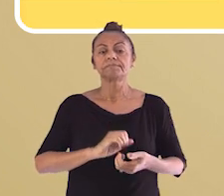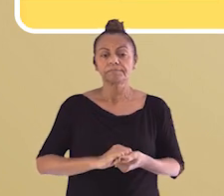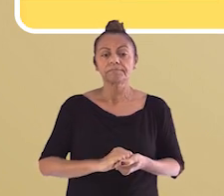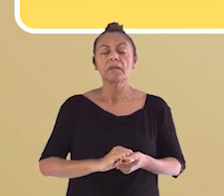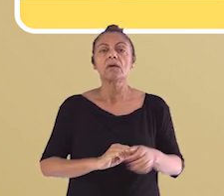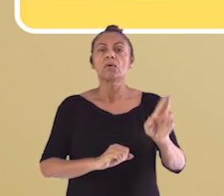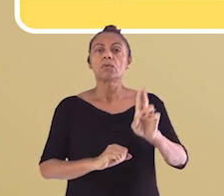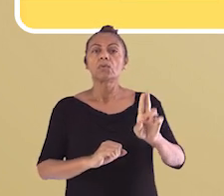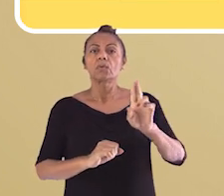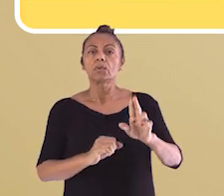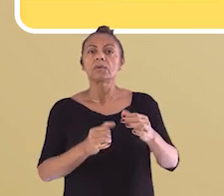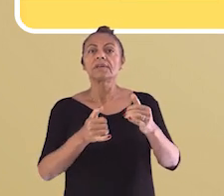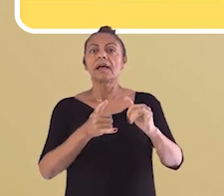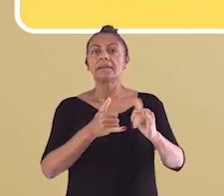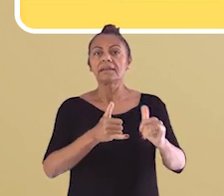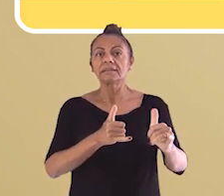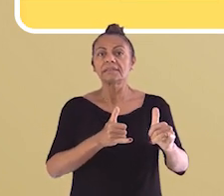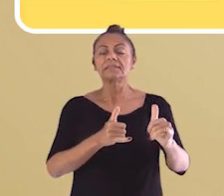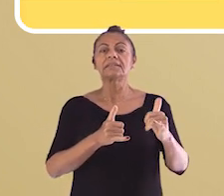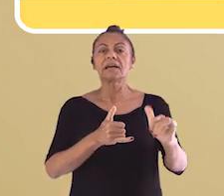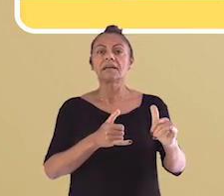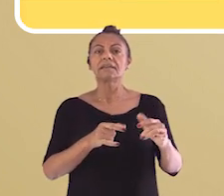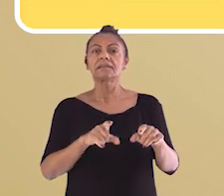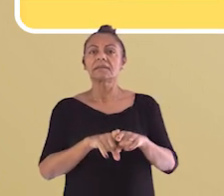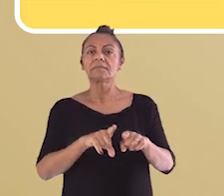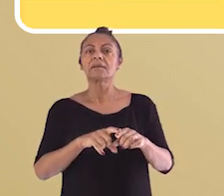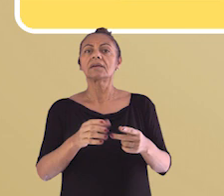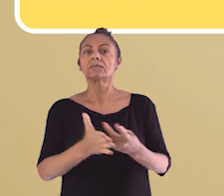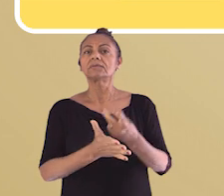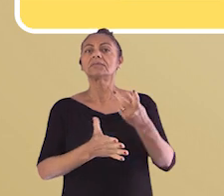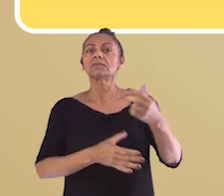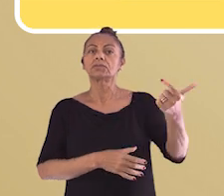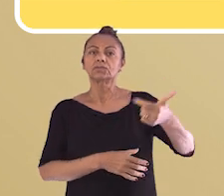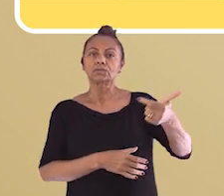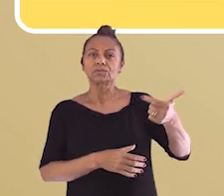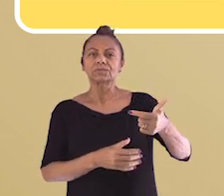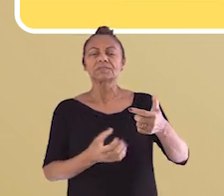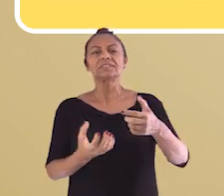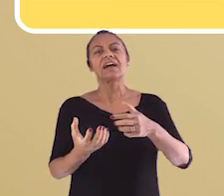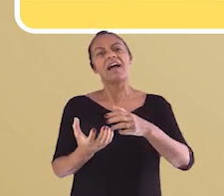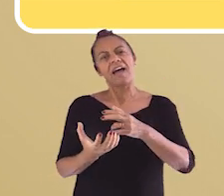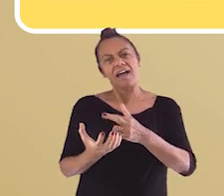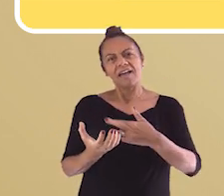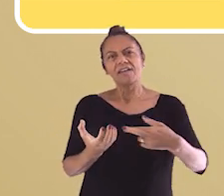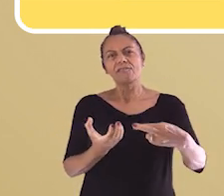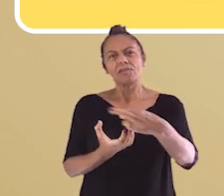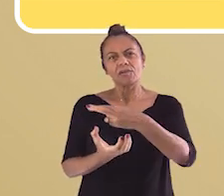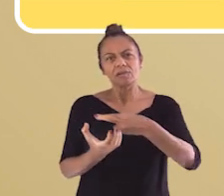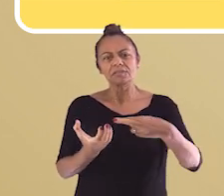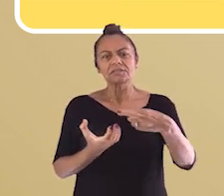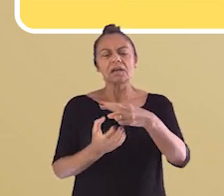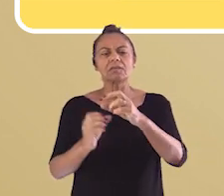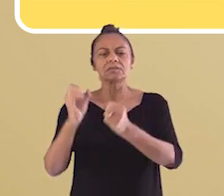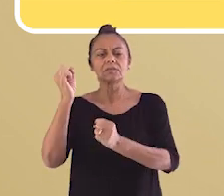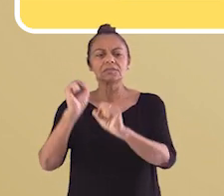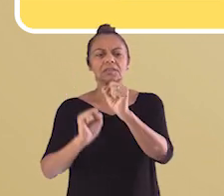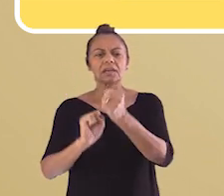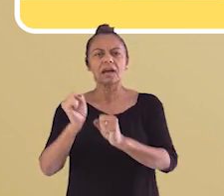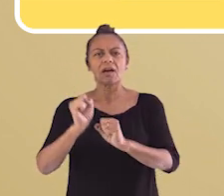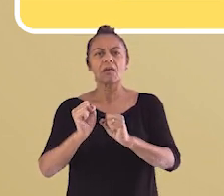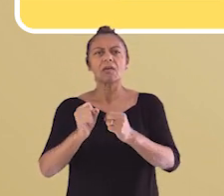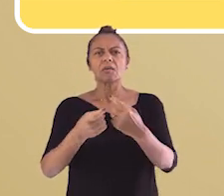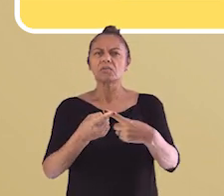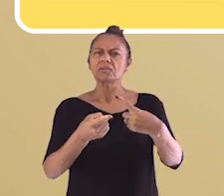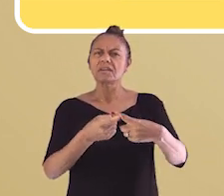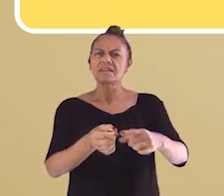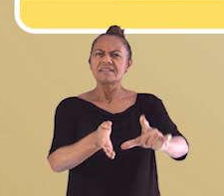da eletricidade também aconteceu nessa segunda Revolução Industrial, pois antes disso, a claridade se dava através